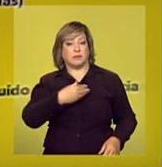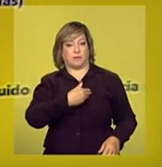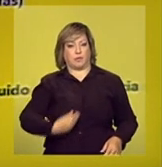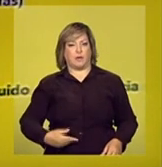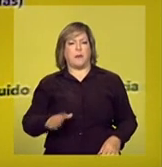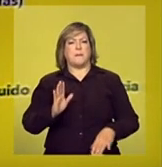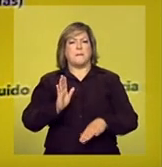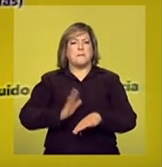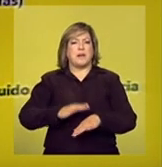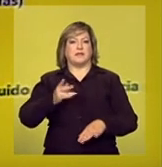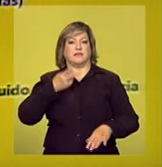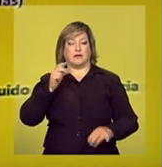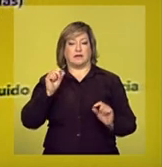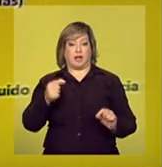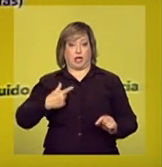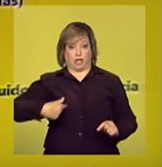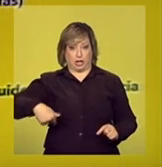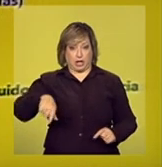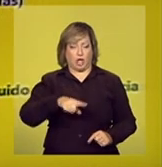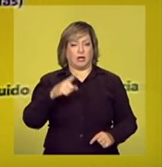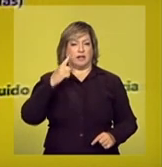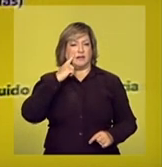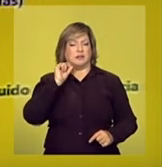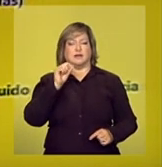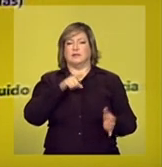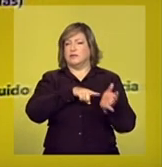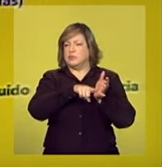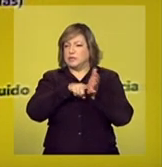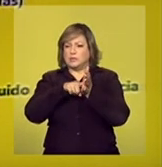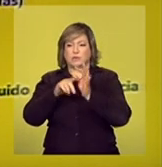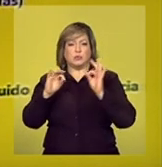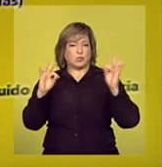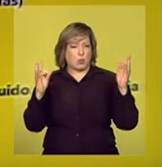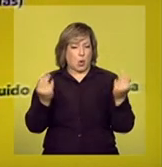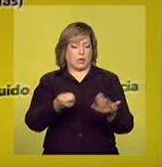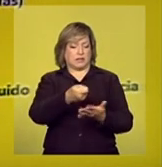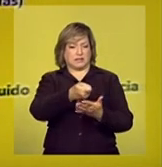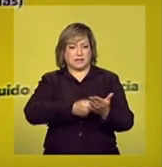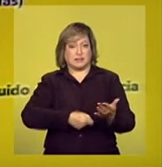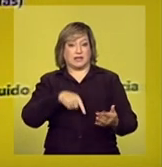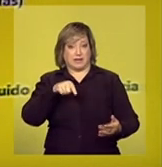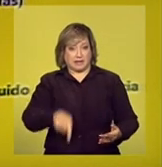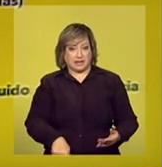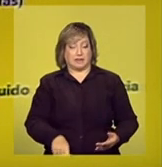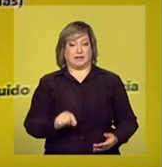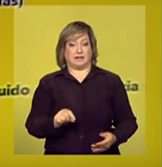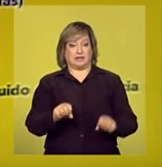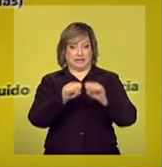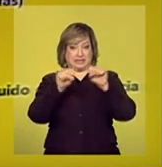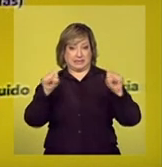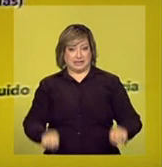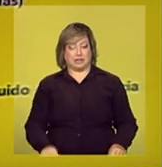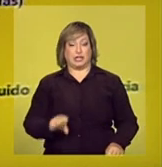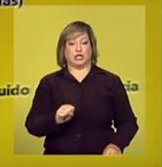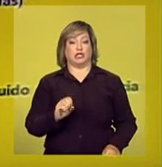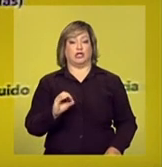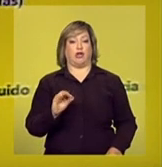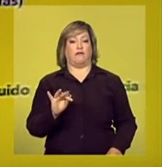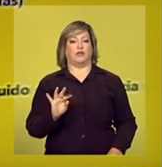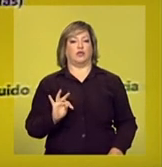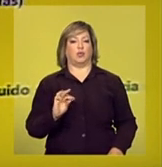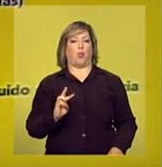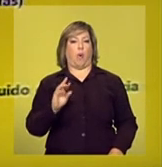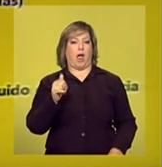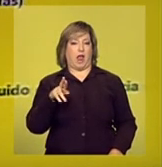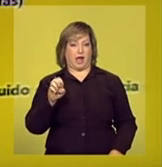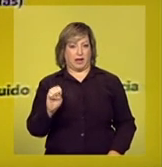citadas, nós percorremos todos os textos, o sistema, o software busca em